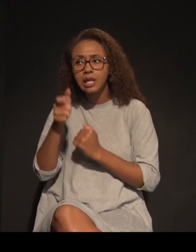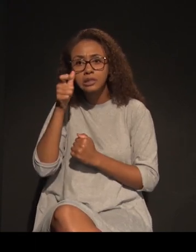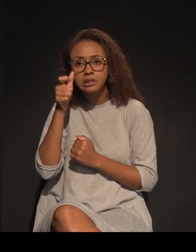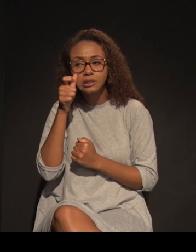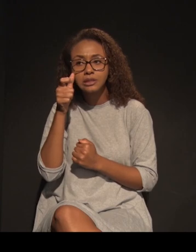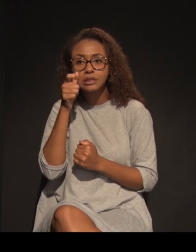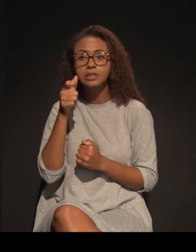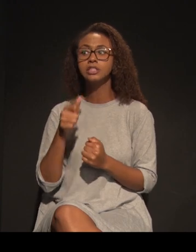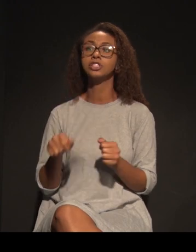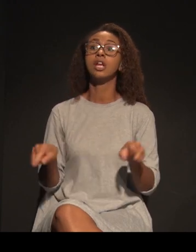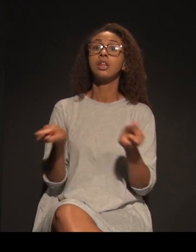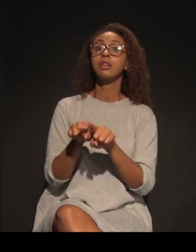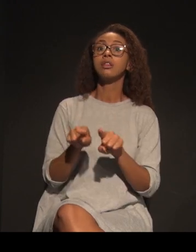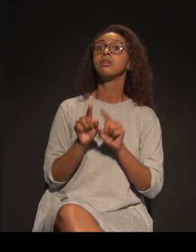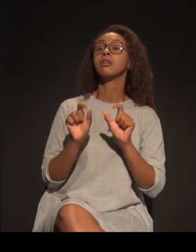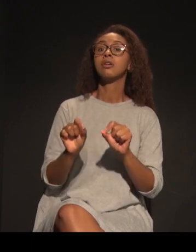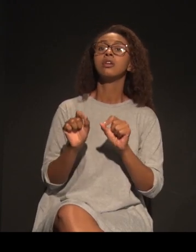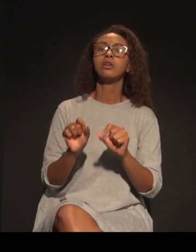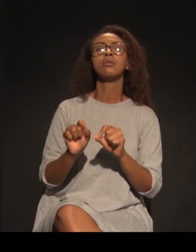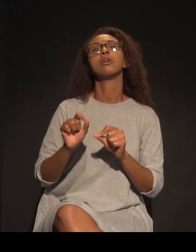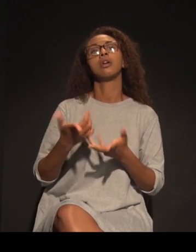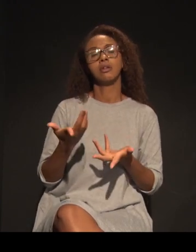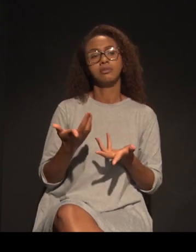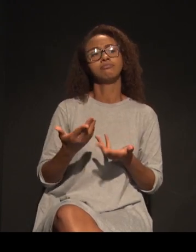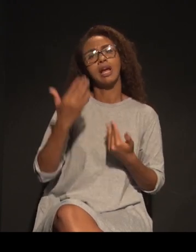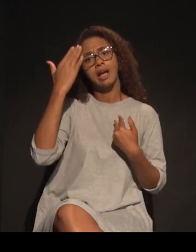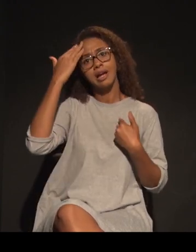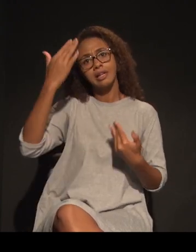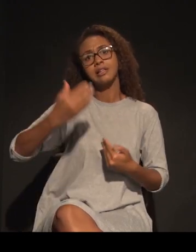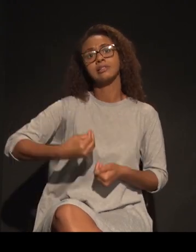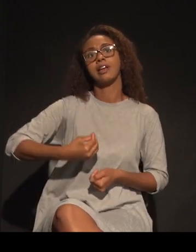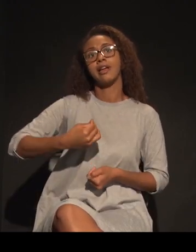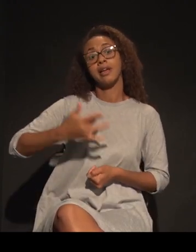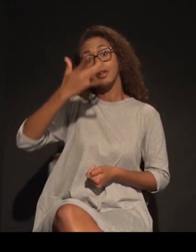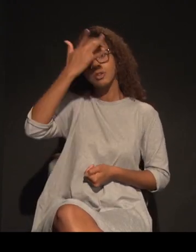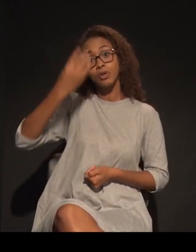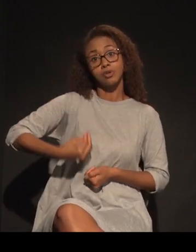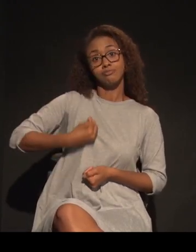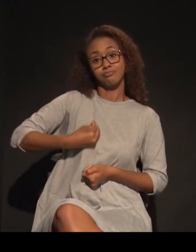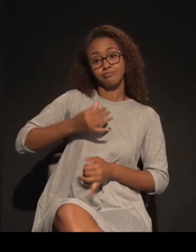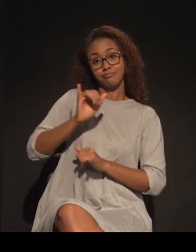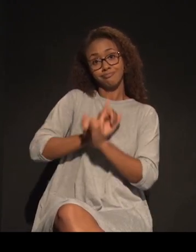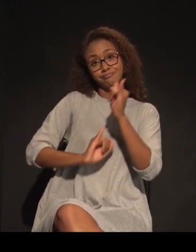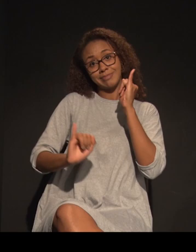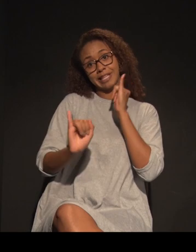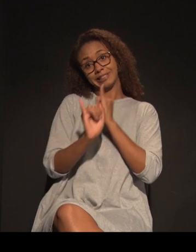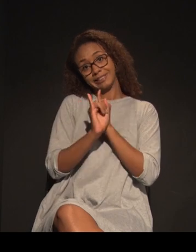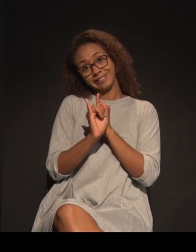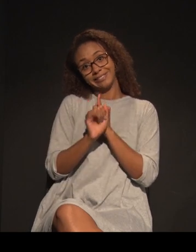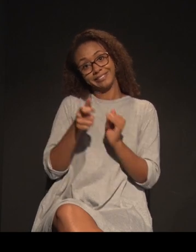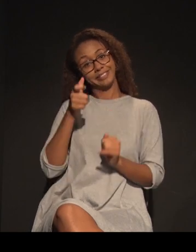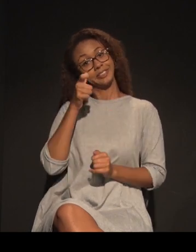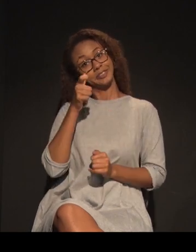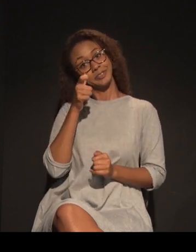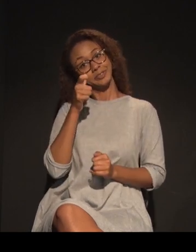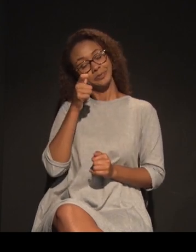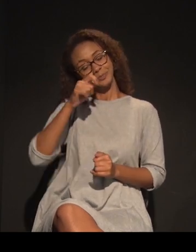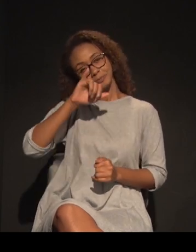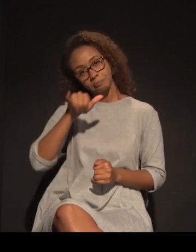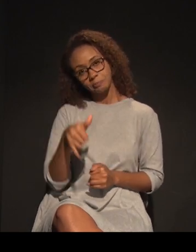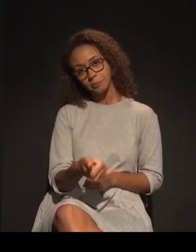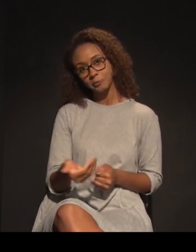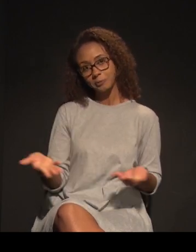a presença de vocês mas agradecer também a presença das pessoas que não podendo estar aqui presencialmente estão